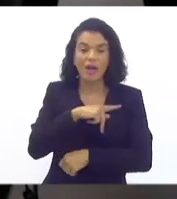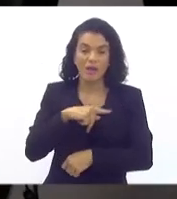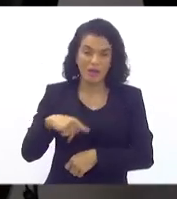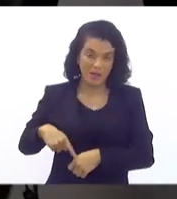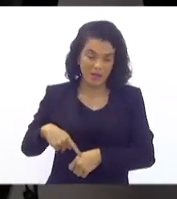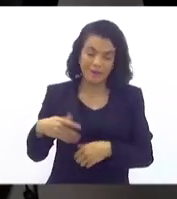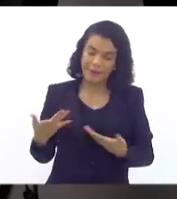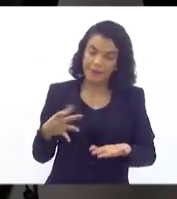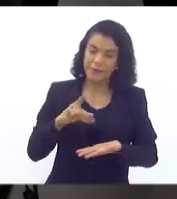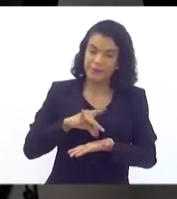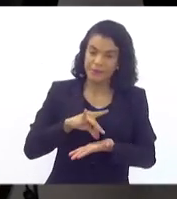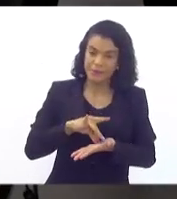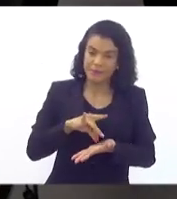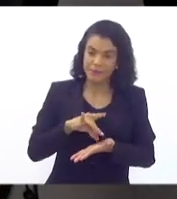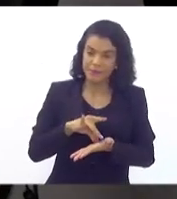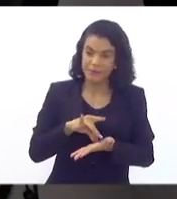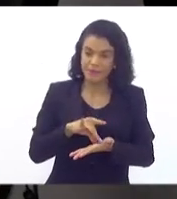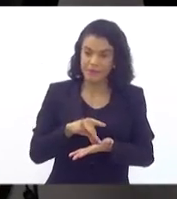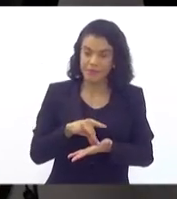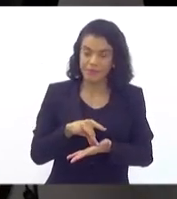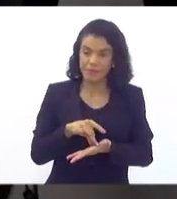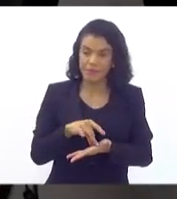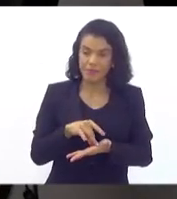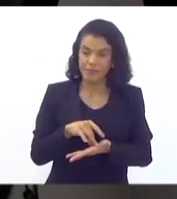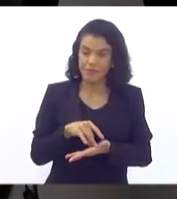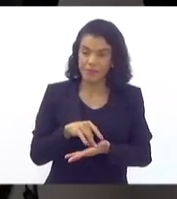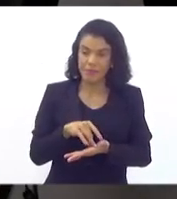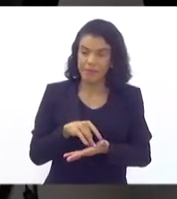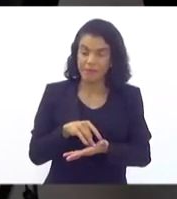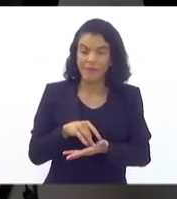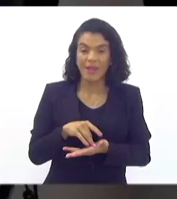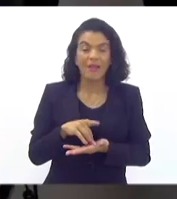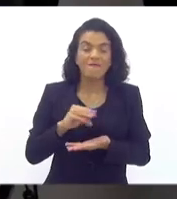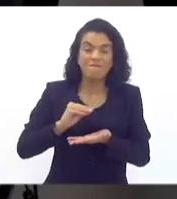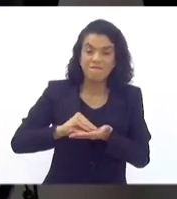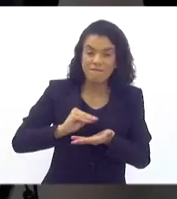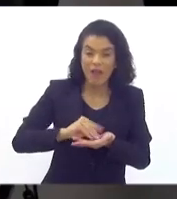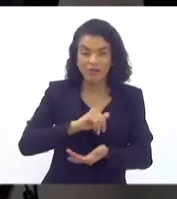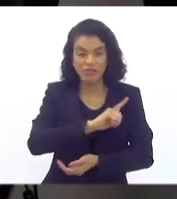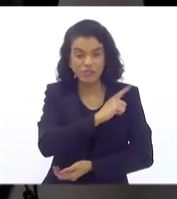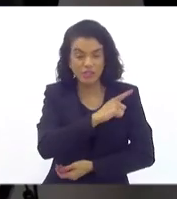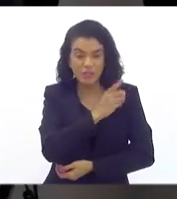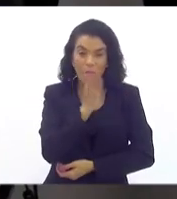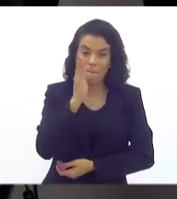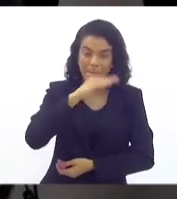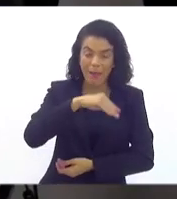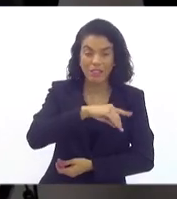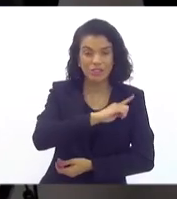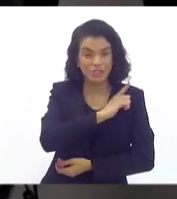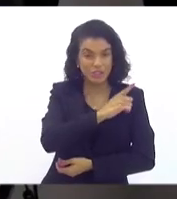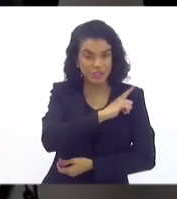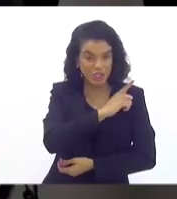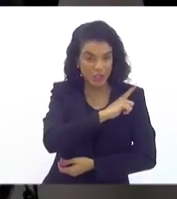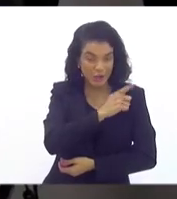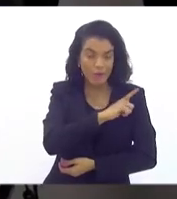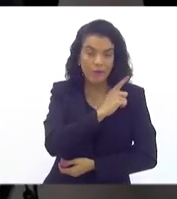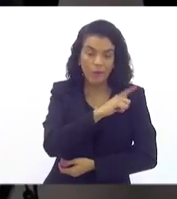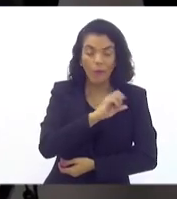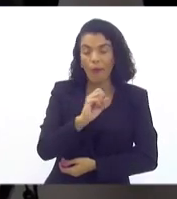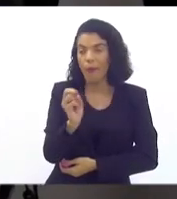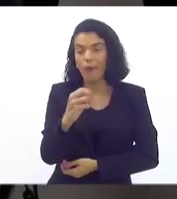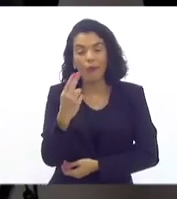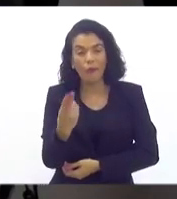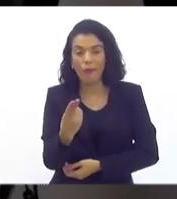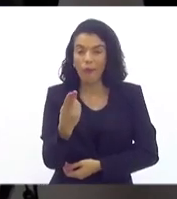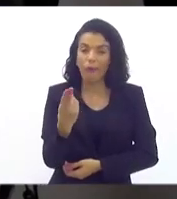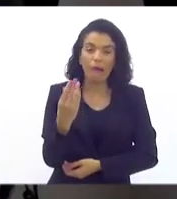realmente essa essa falta de gestão essa má gestão ou